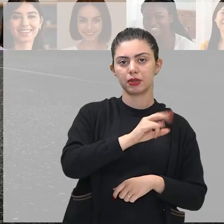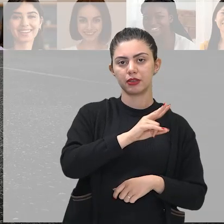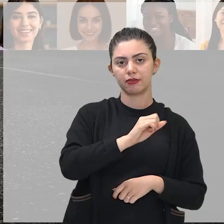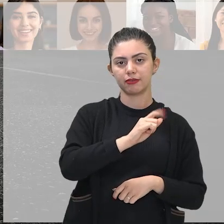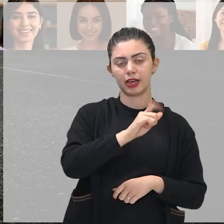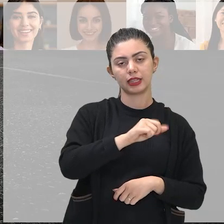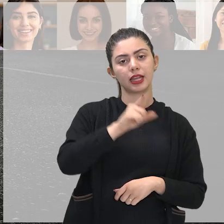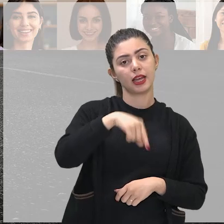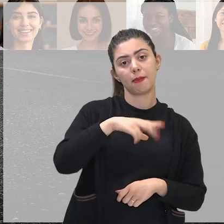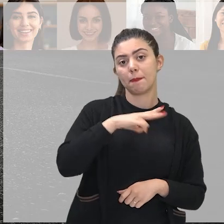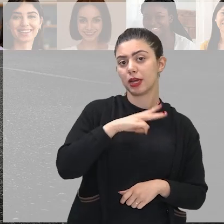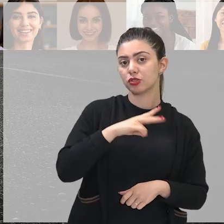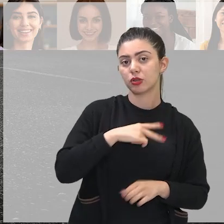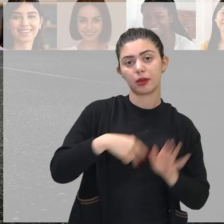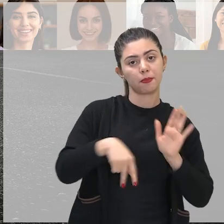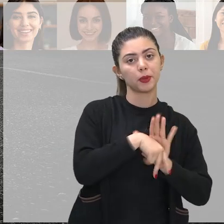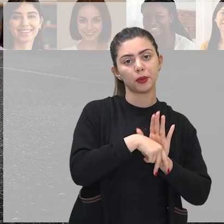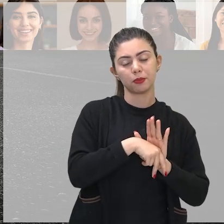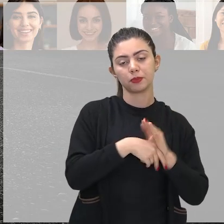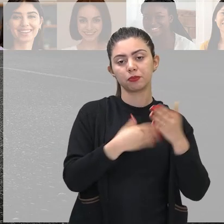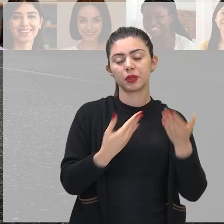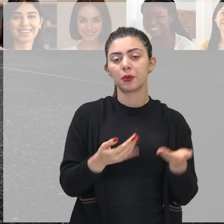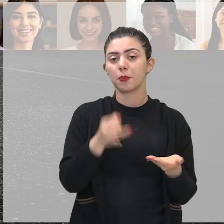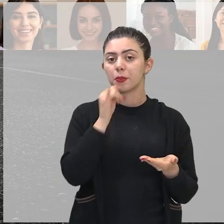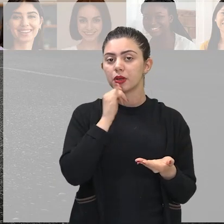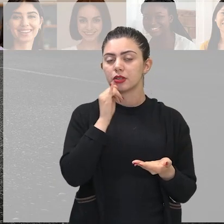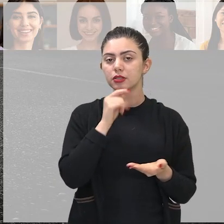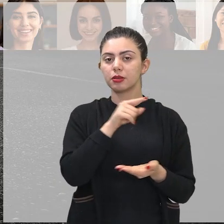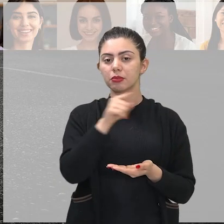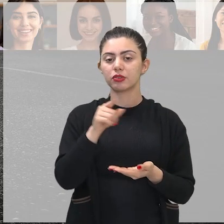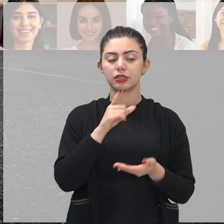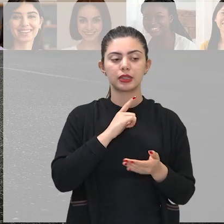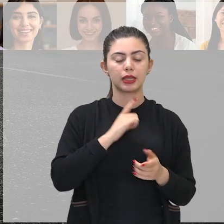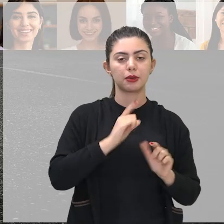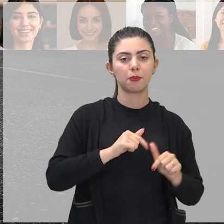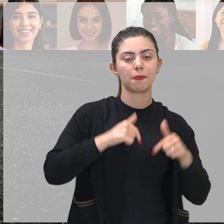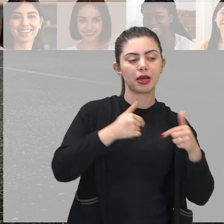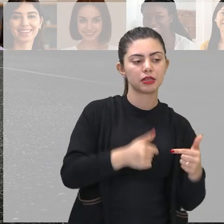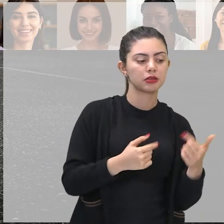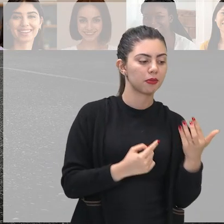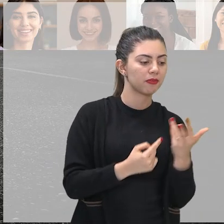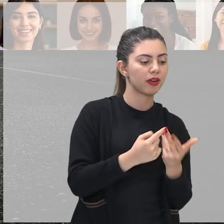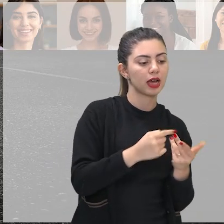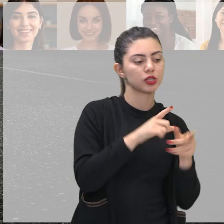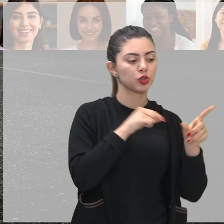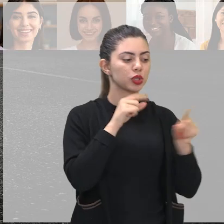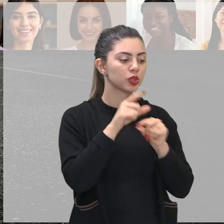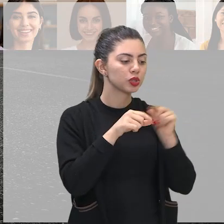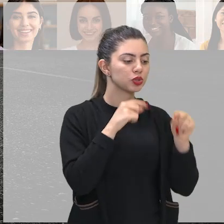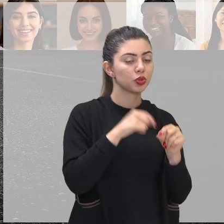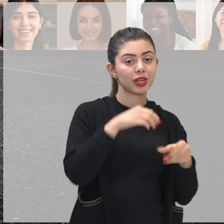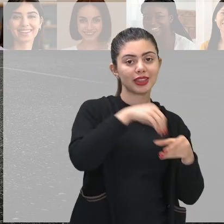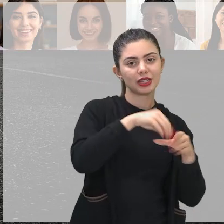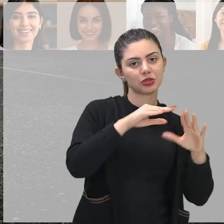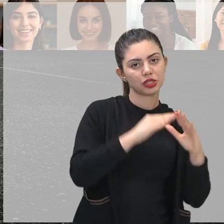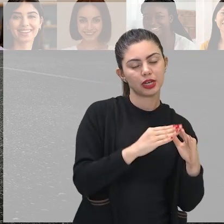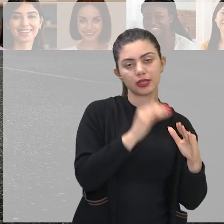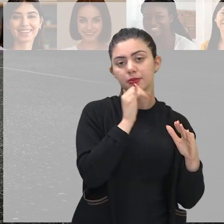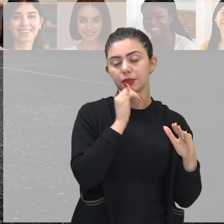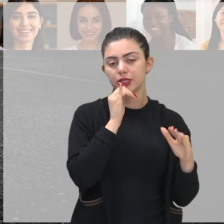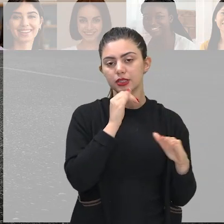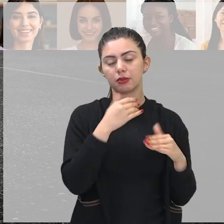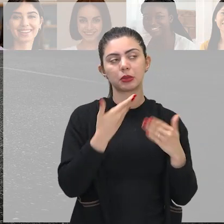só é só seu, né? É como que você faz em casa as suas próprias escolhas pessoais. Por